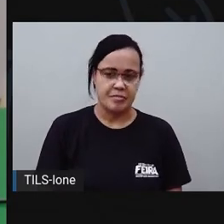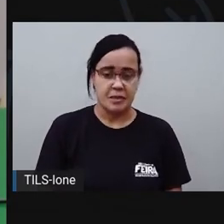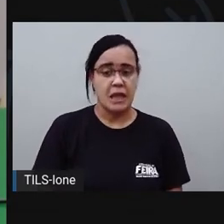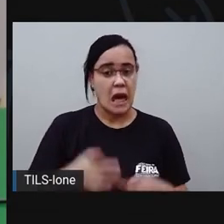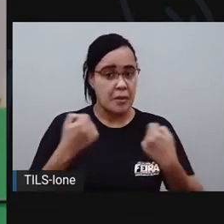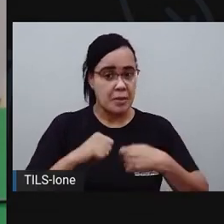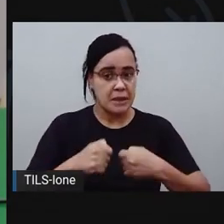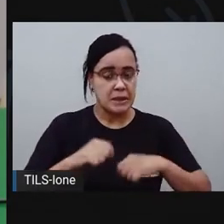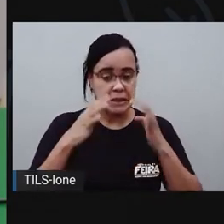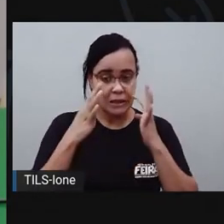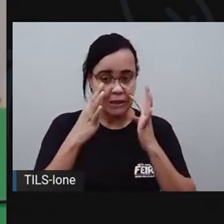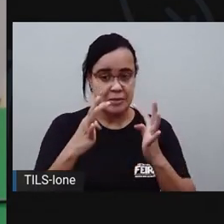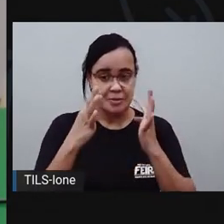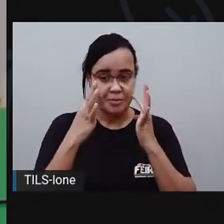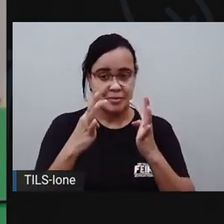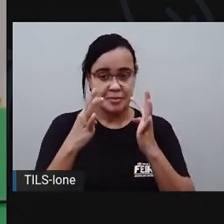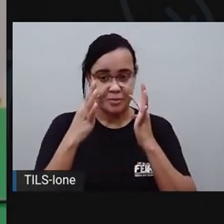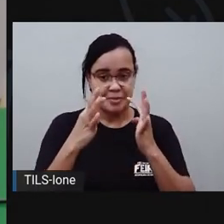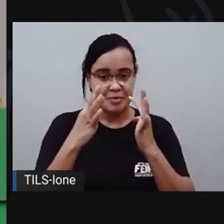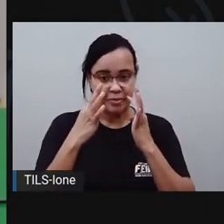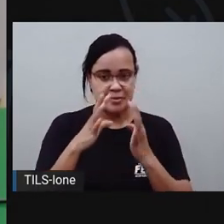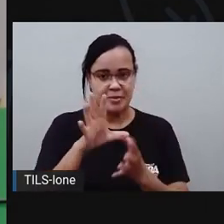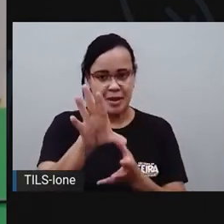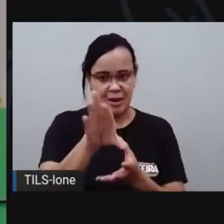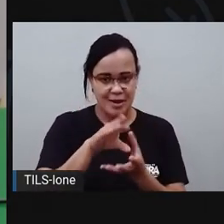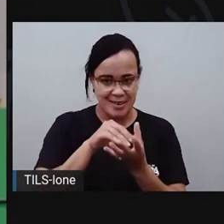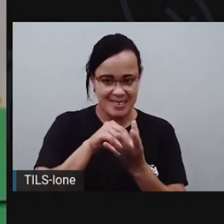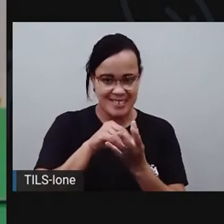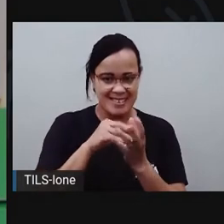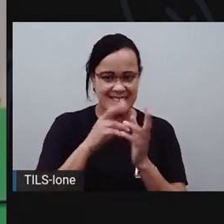Ó, perceberam?